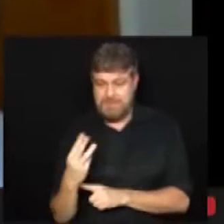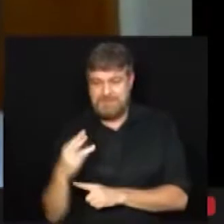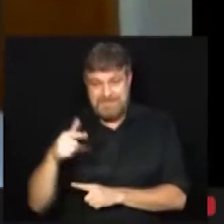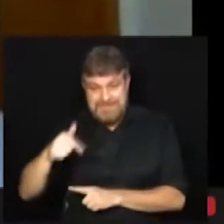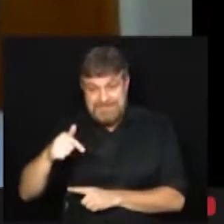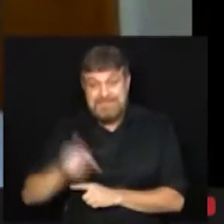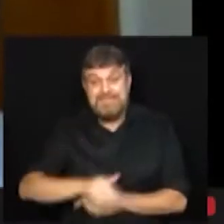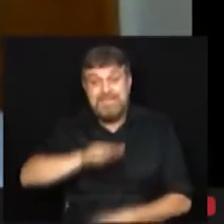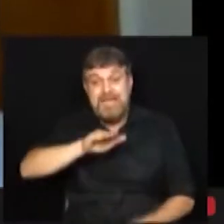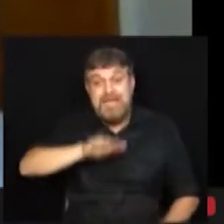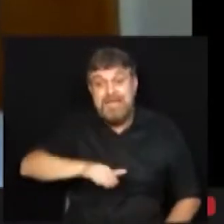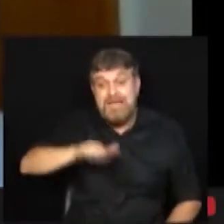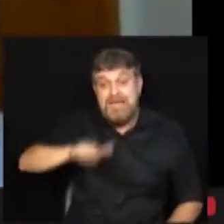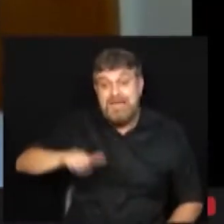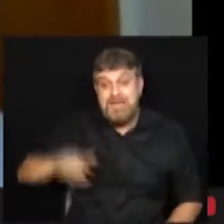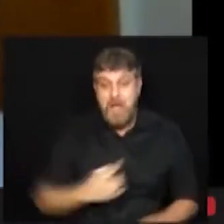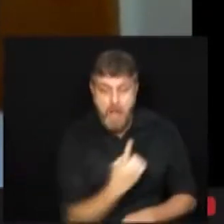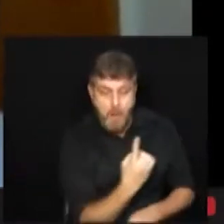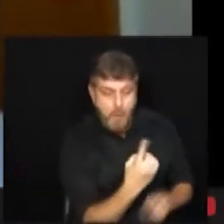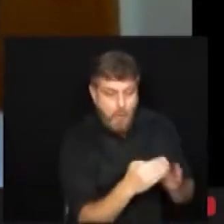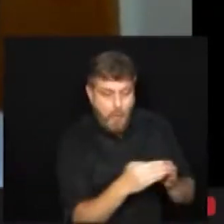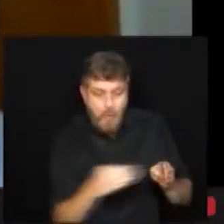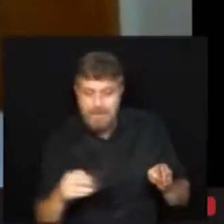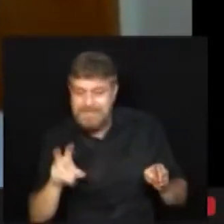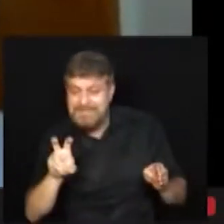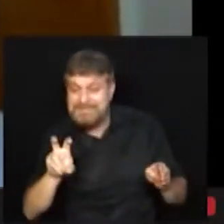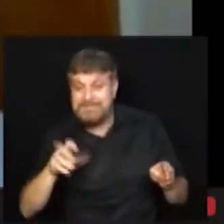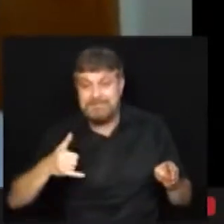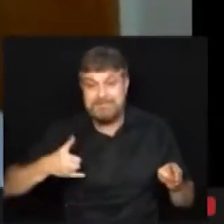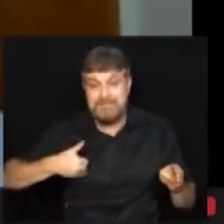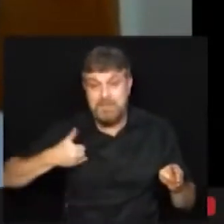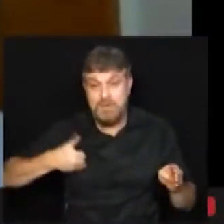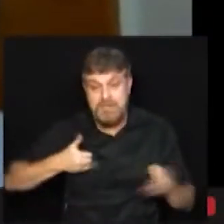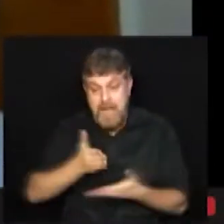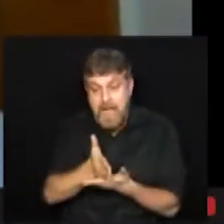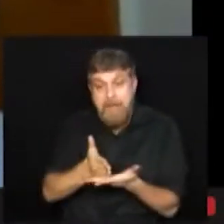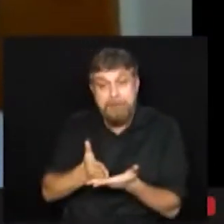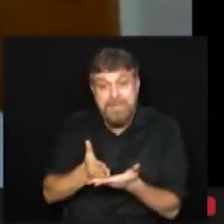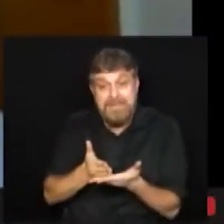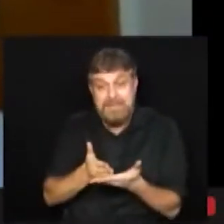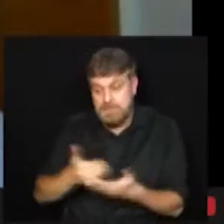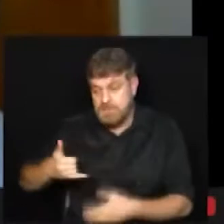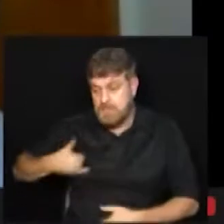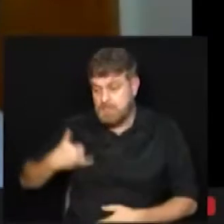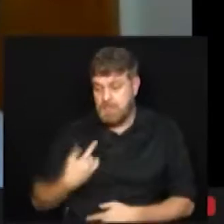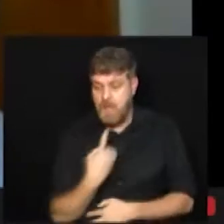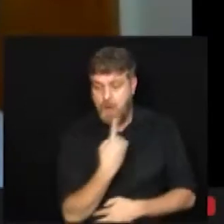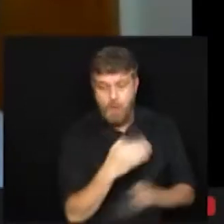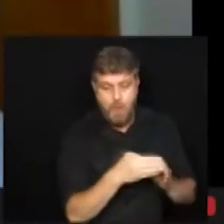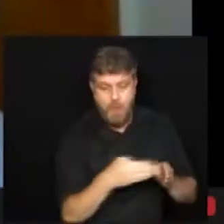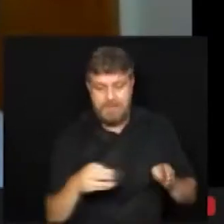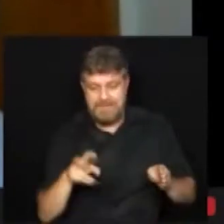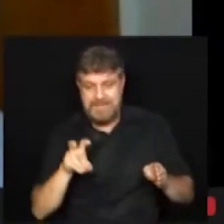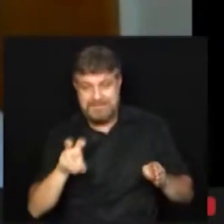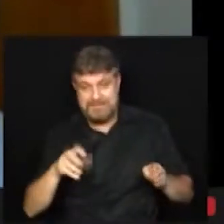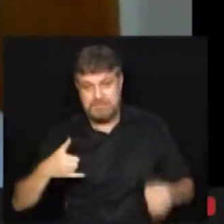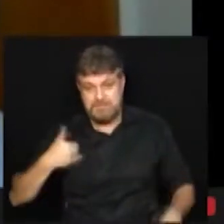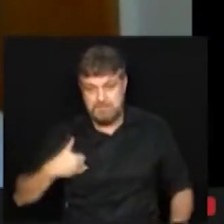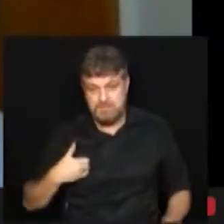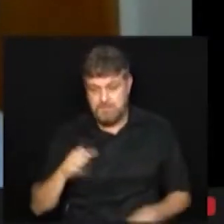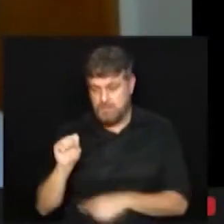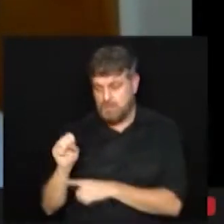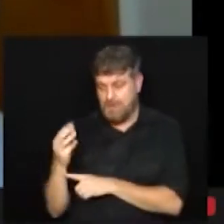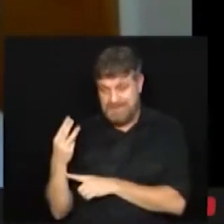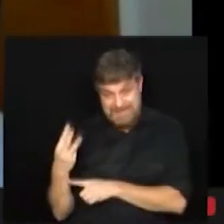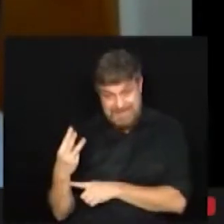58.037 são crianças de 1 a 5 anos. Metade delas é de 1 a 5 anos e 83.068 são